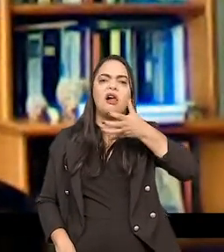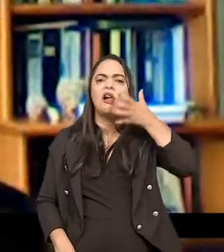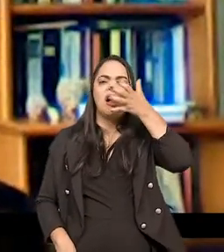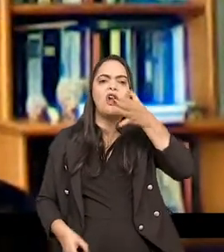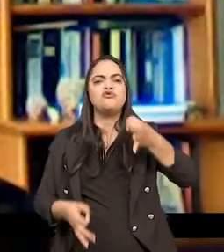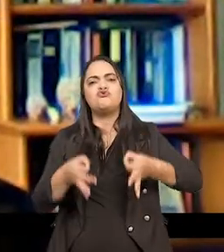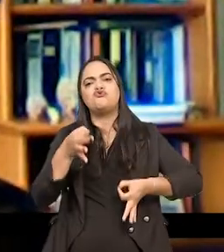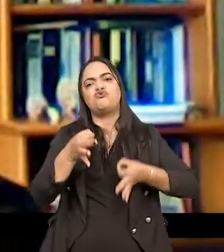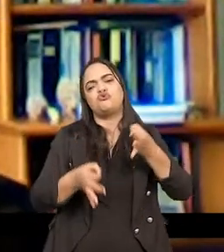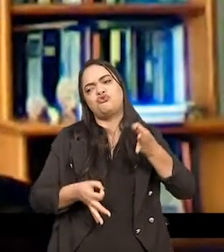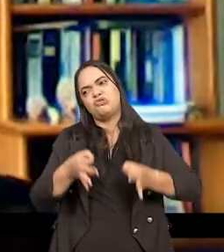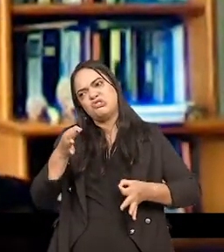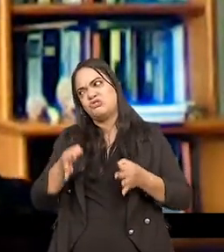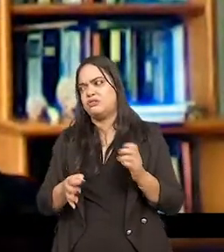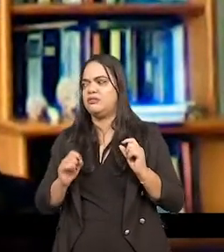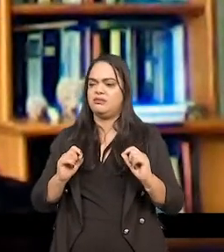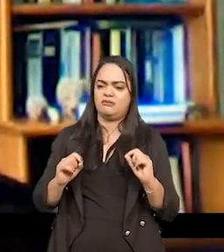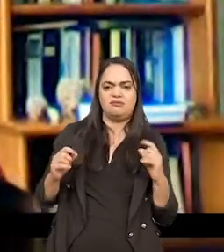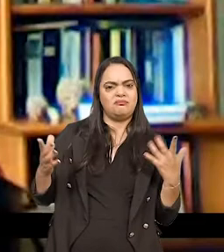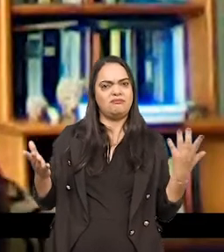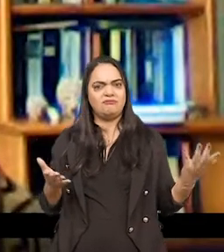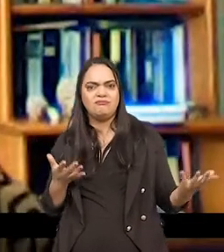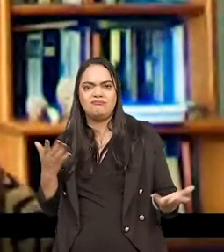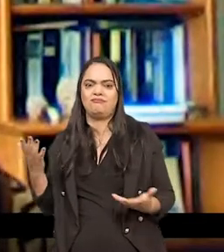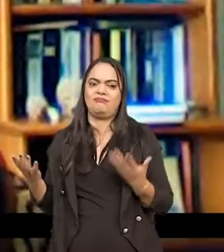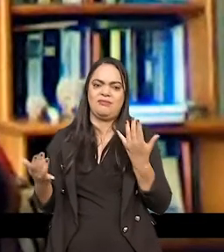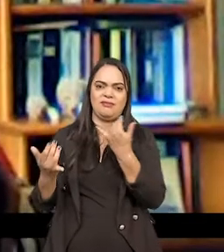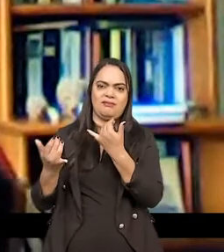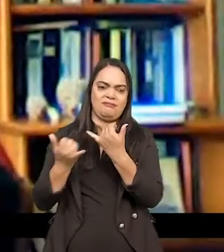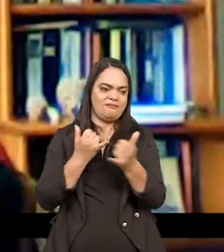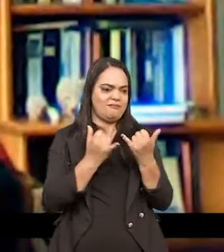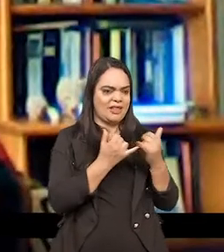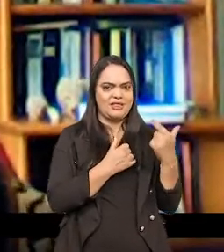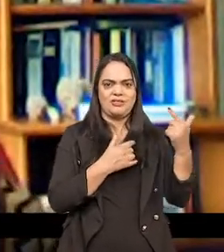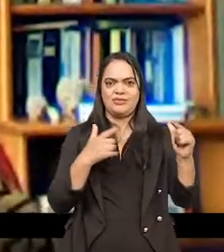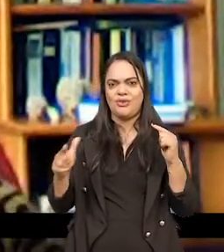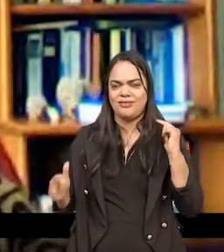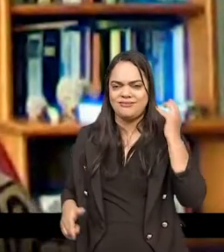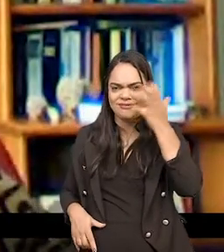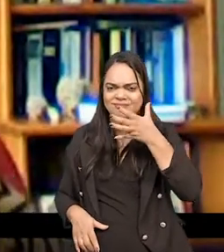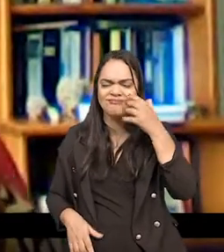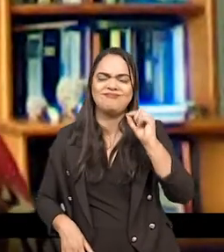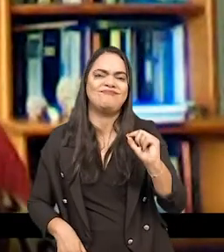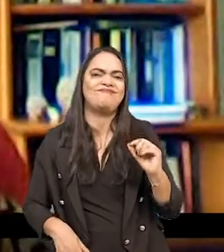jurídico, que bebe em tantos outros discursos,